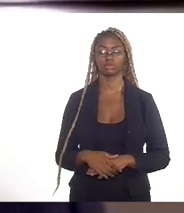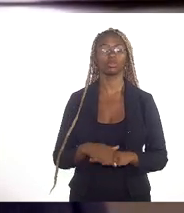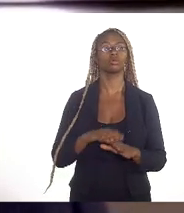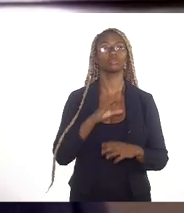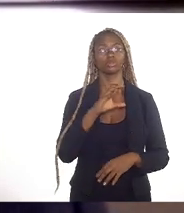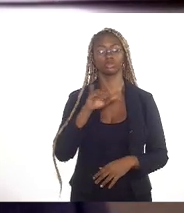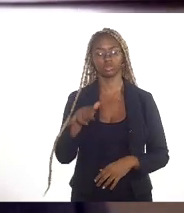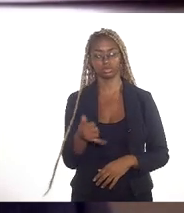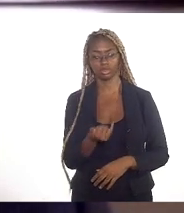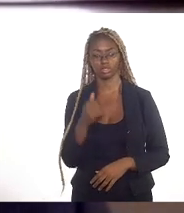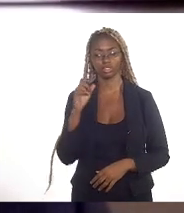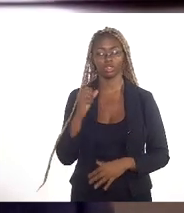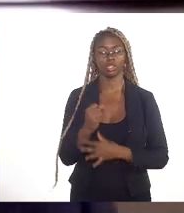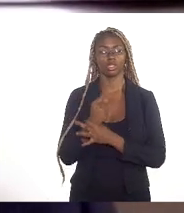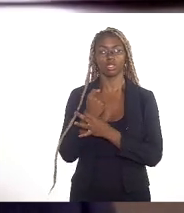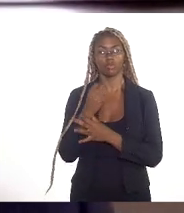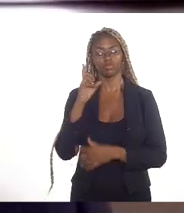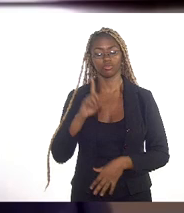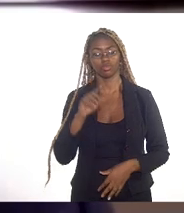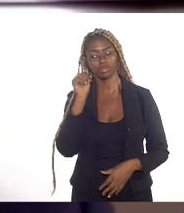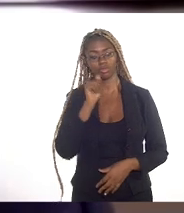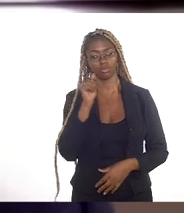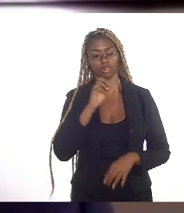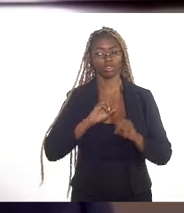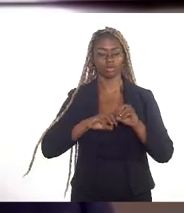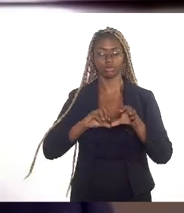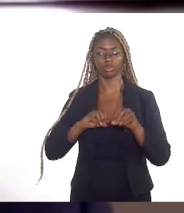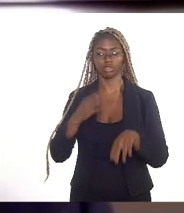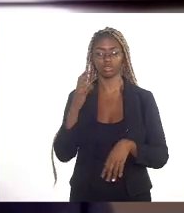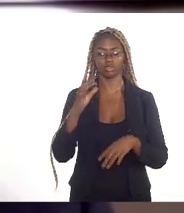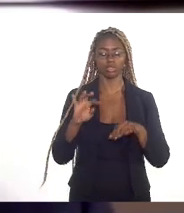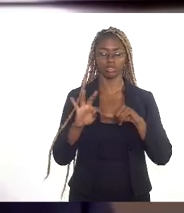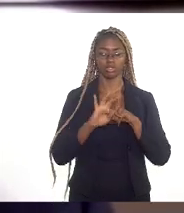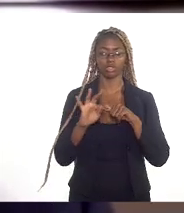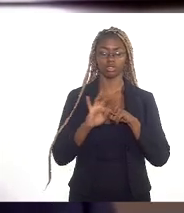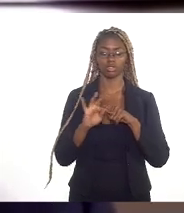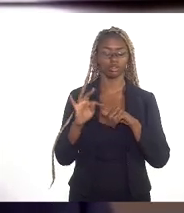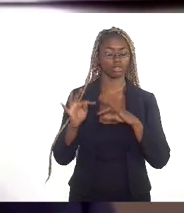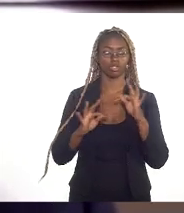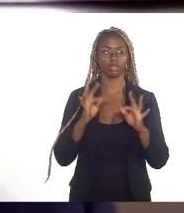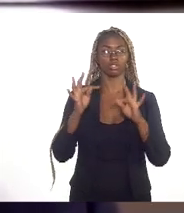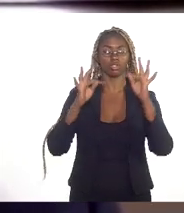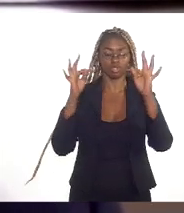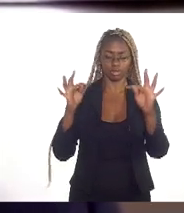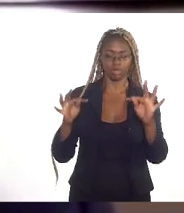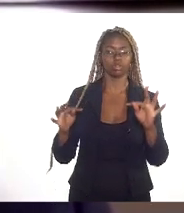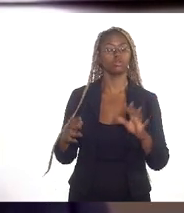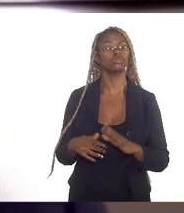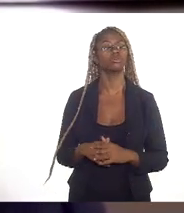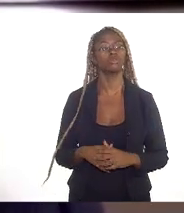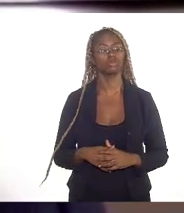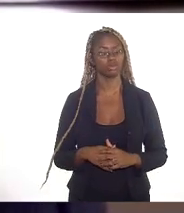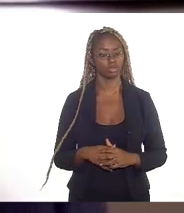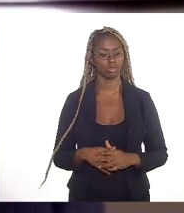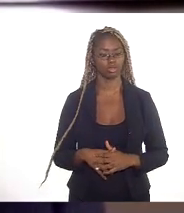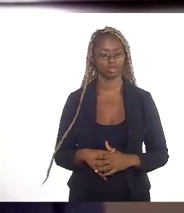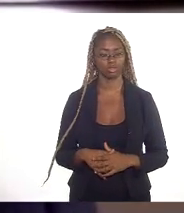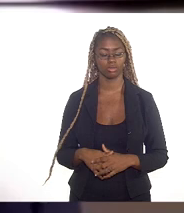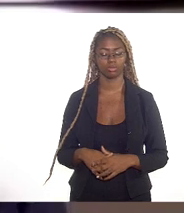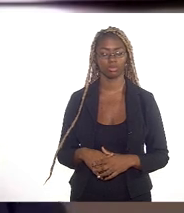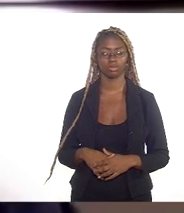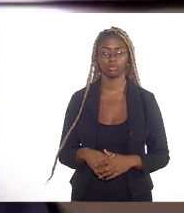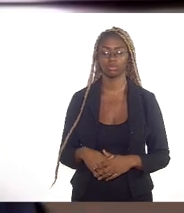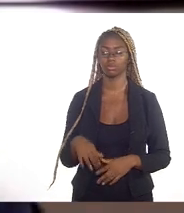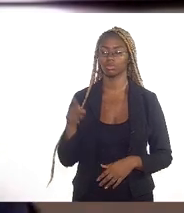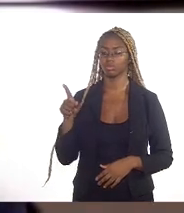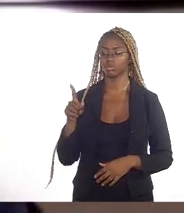Justiça, de Defesa do Direito da Mulher, de Educação, Ciência e Tecnologia, de Economia, Indústria e Comércio, de Orçamento, Finanças, Fiscalização Financeira e Controle. Para